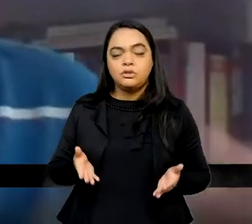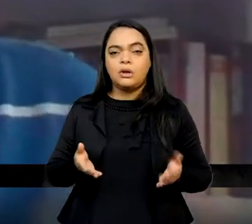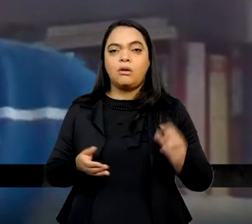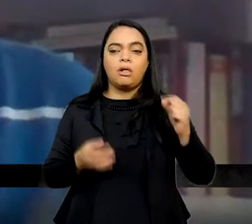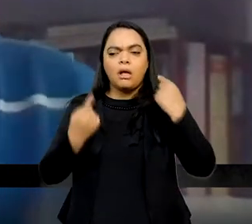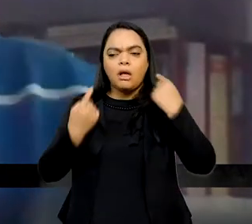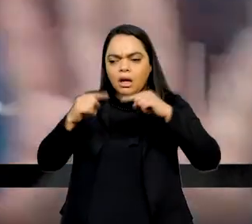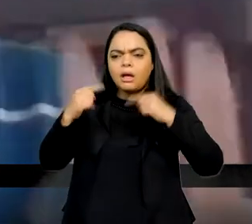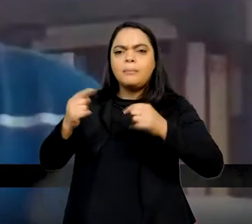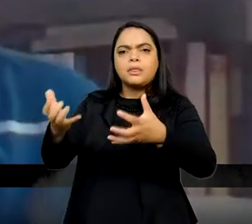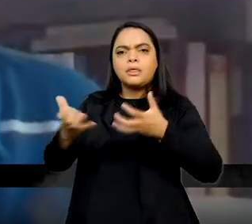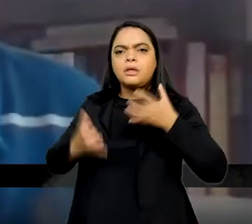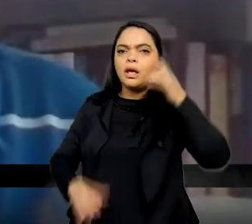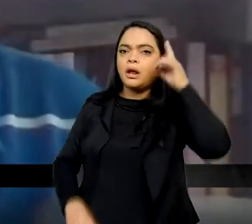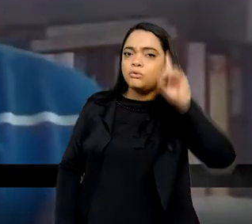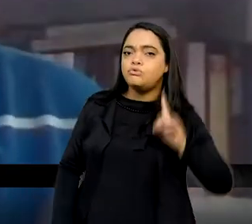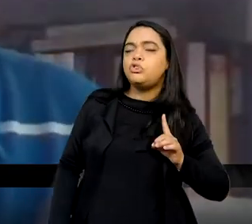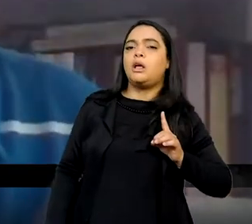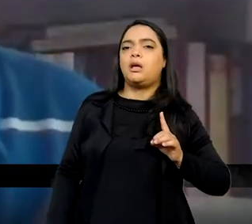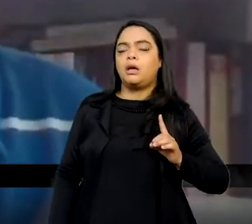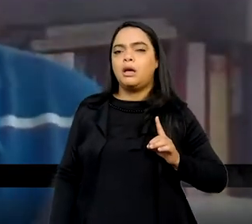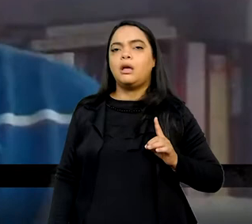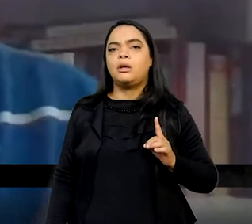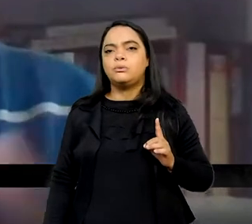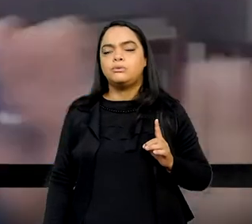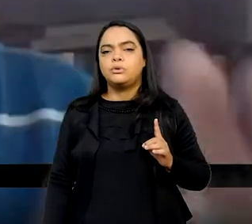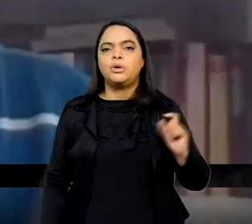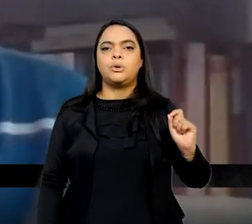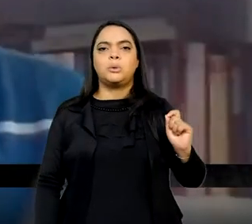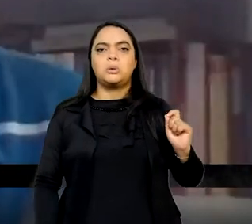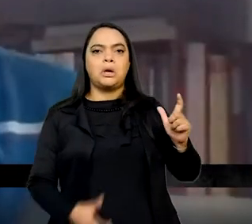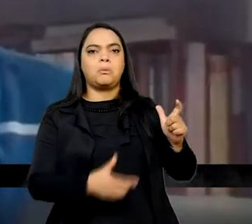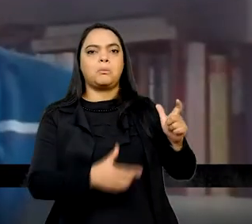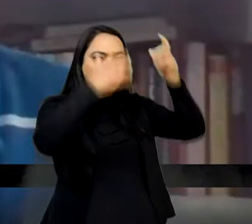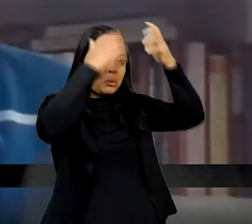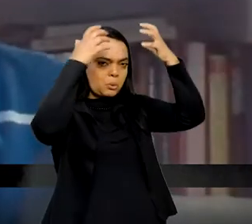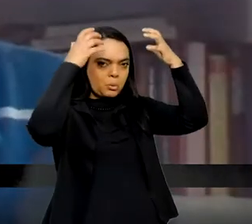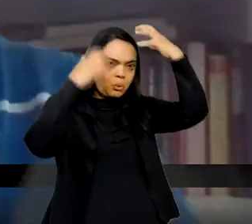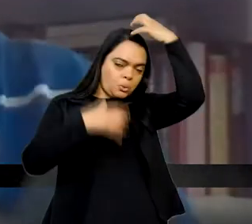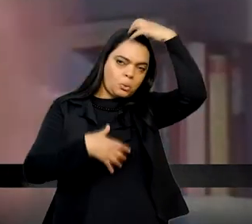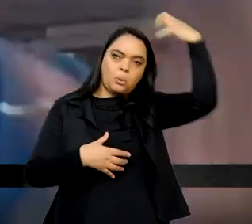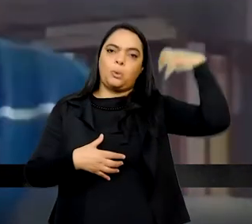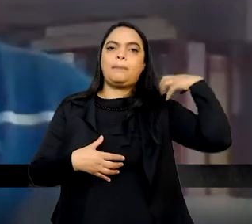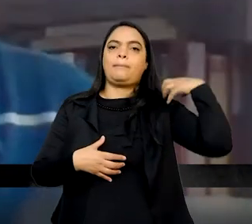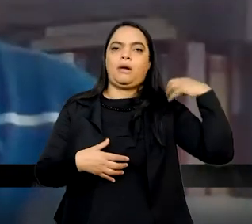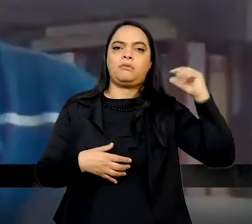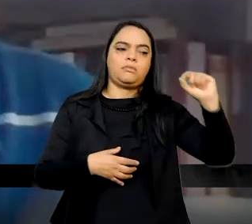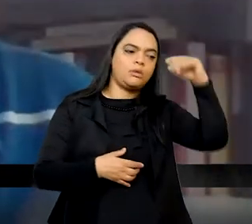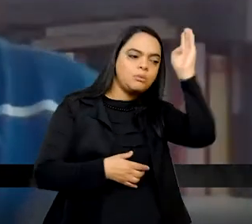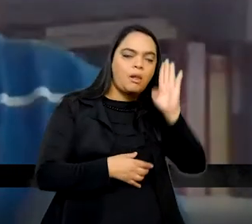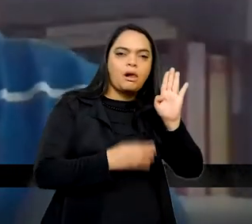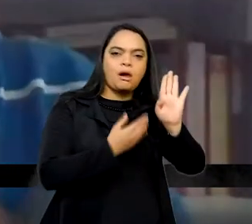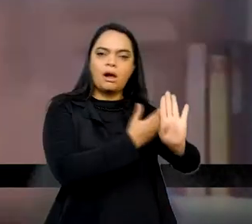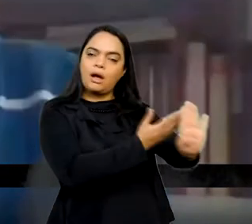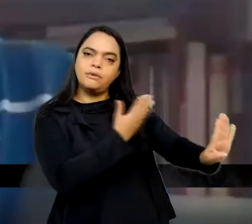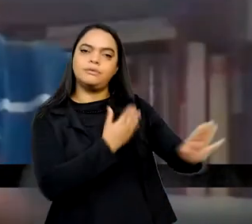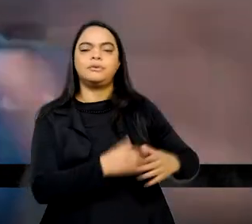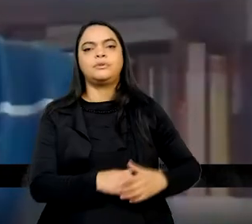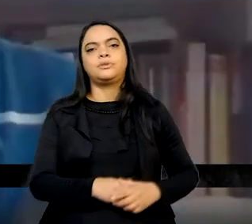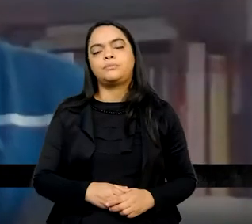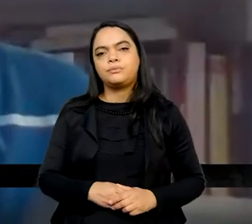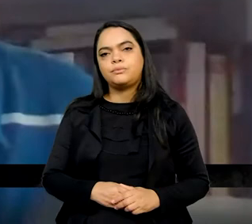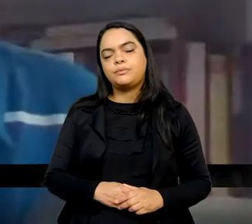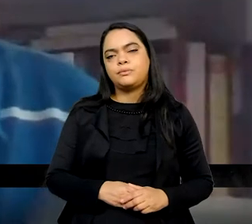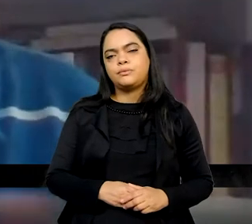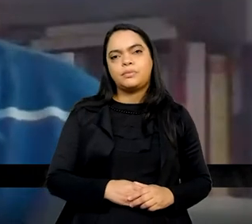reclamando pelos seus direitos, que na realidade o Império Brasileiro se distanciou muito deles, aproveitou uma guerra de branco e